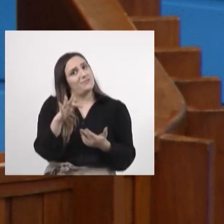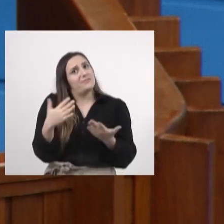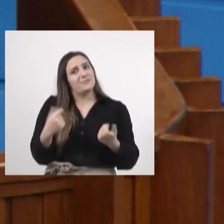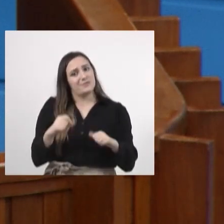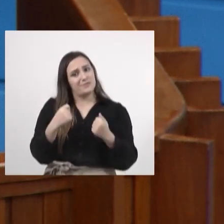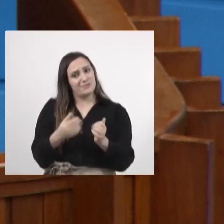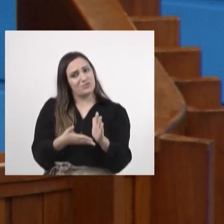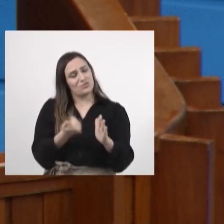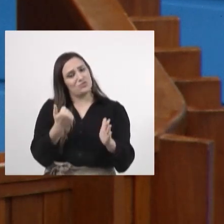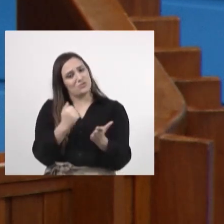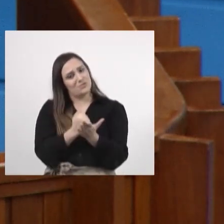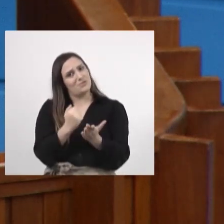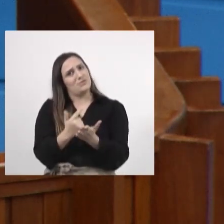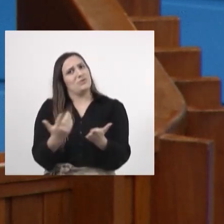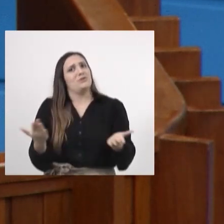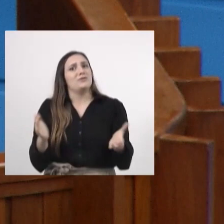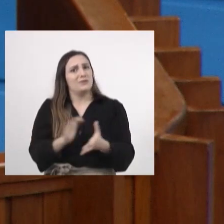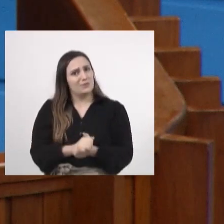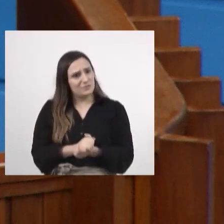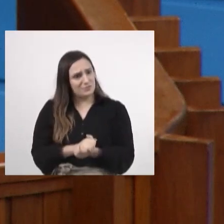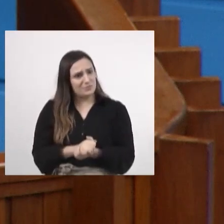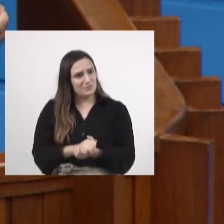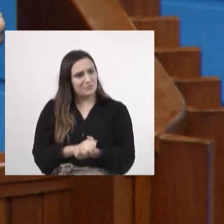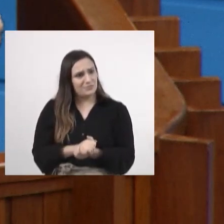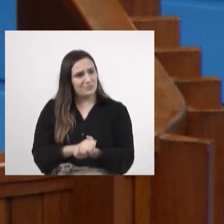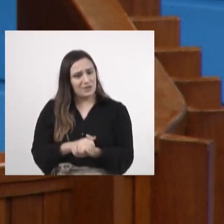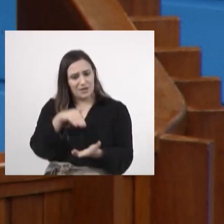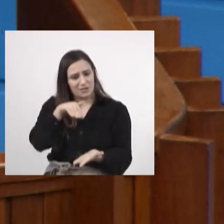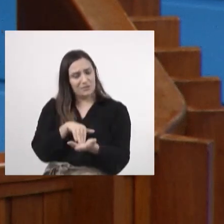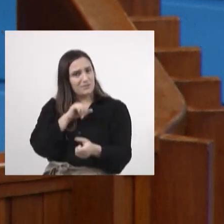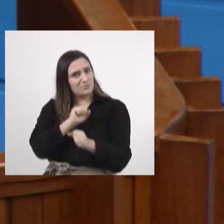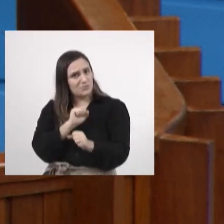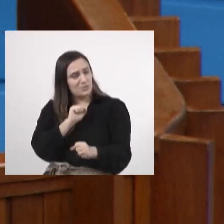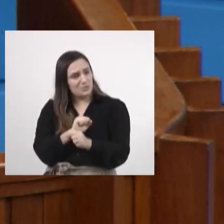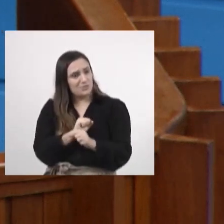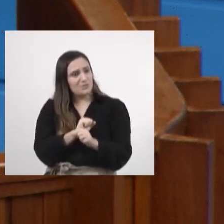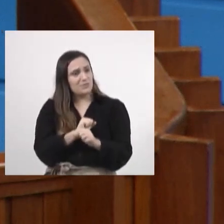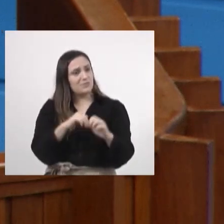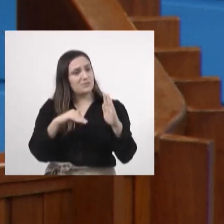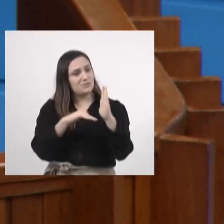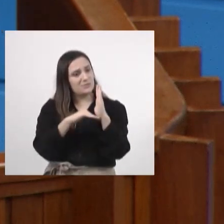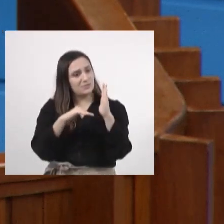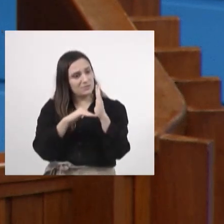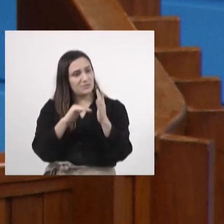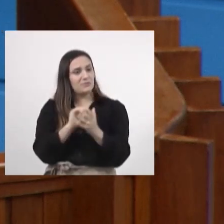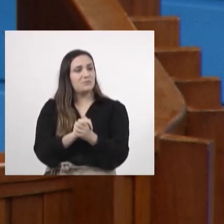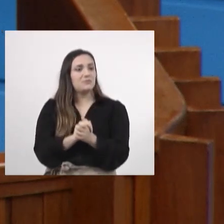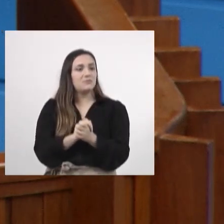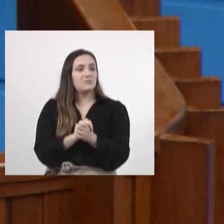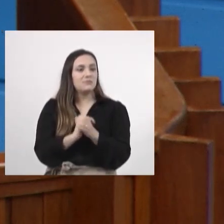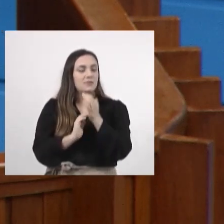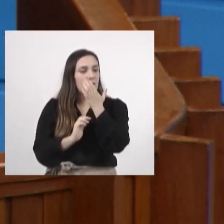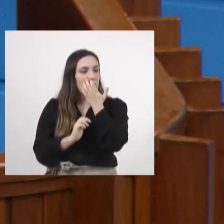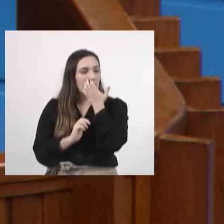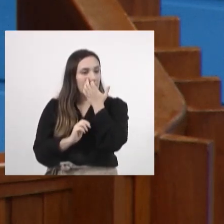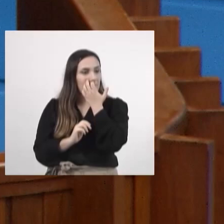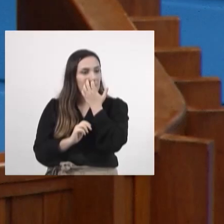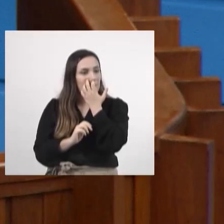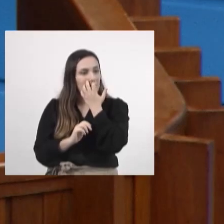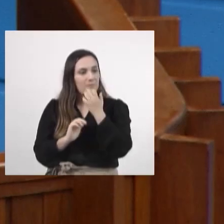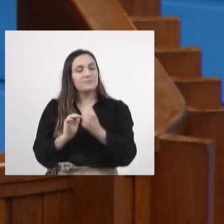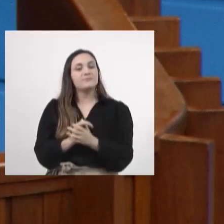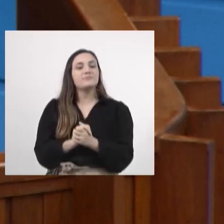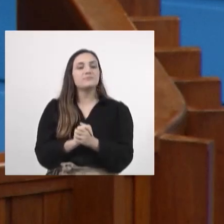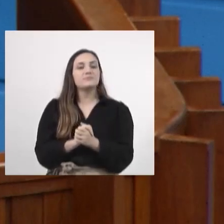teria que tirar esse projeto de pauta até que o Senado revalida a votação